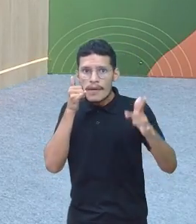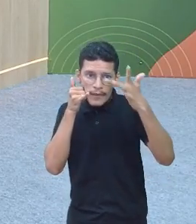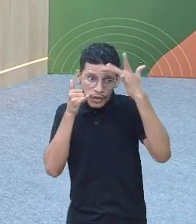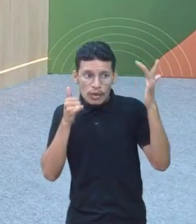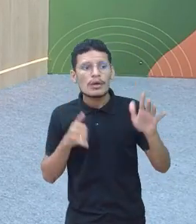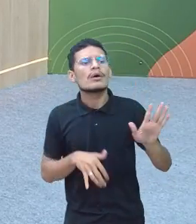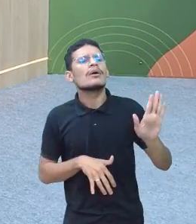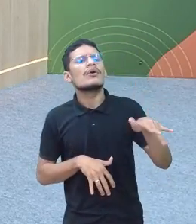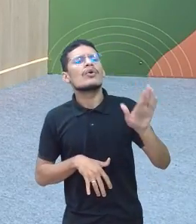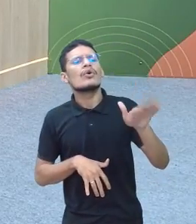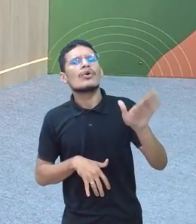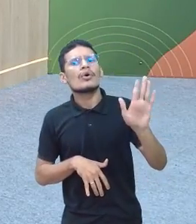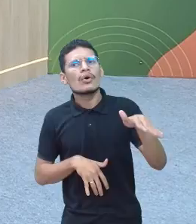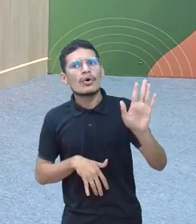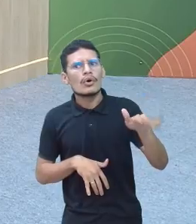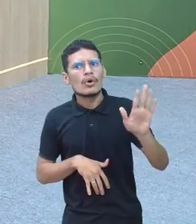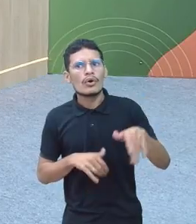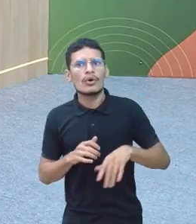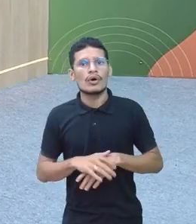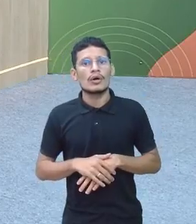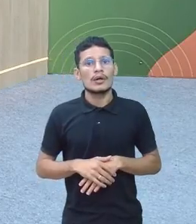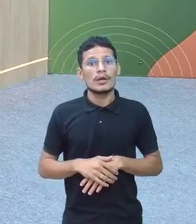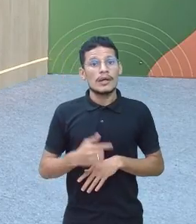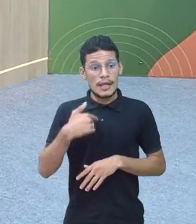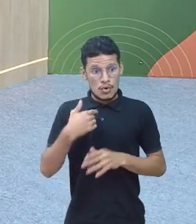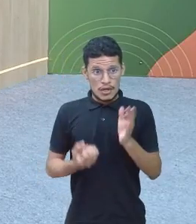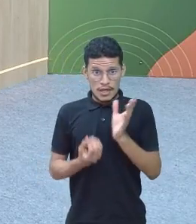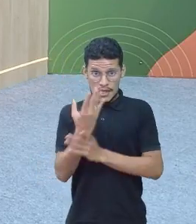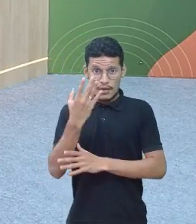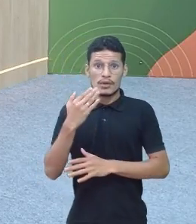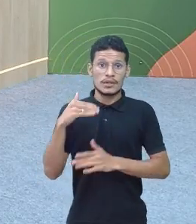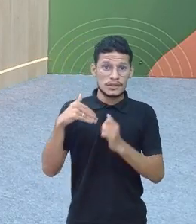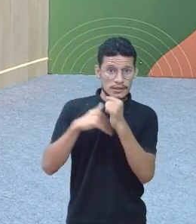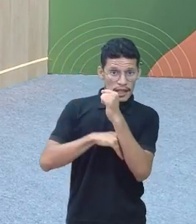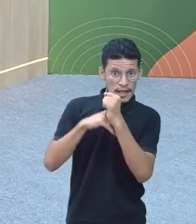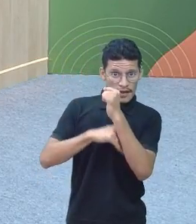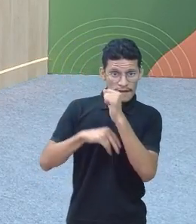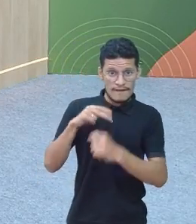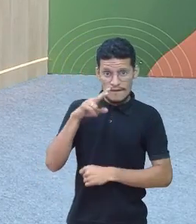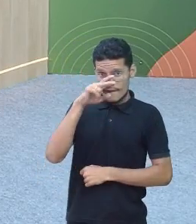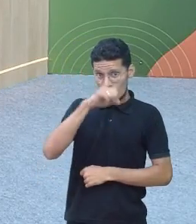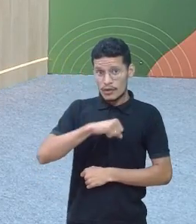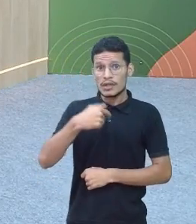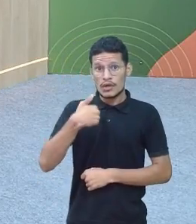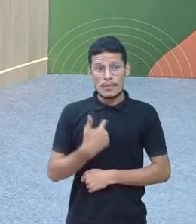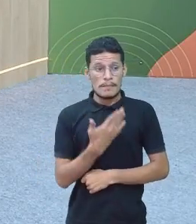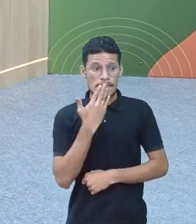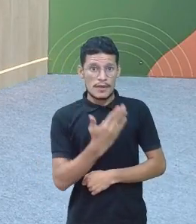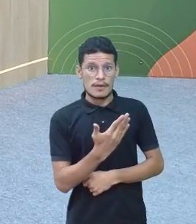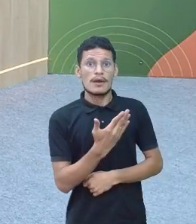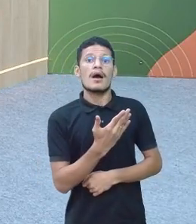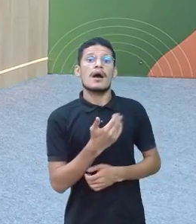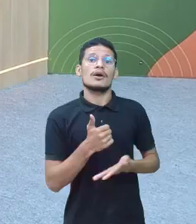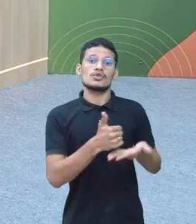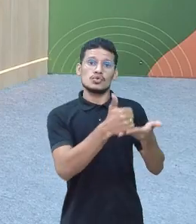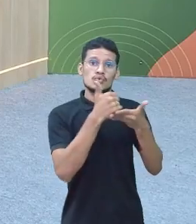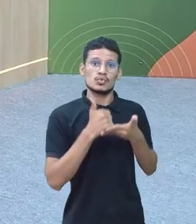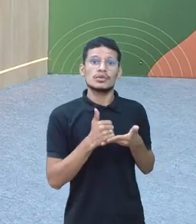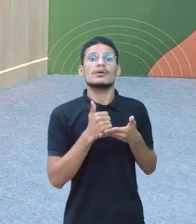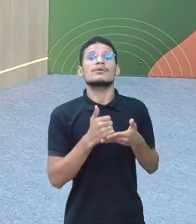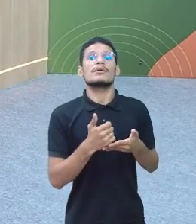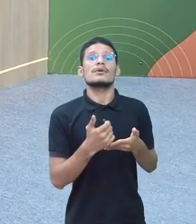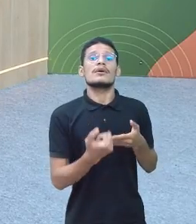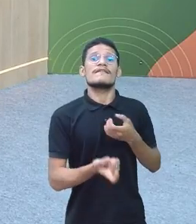olha, instantaneamente, depois que eu crio uma senha forte, eu peço ajuda para recuperá-la, porque eu já não